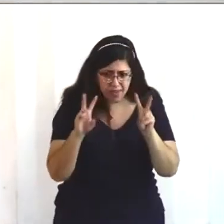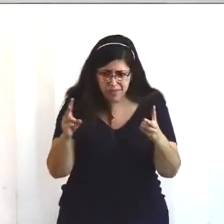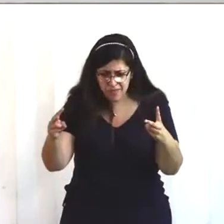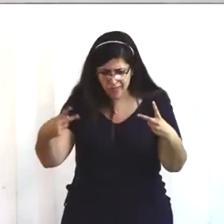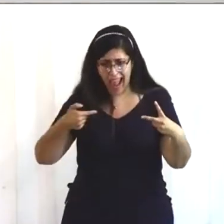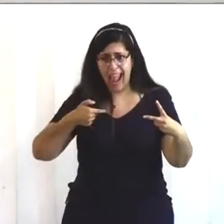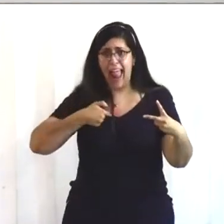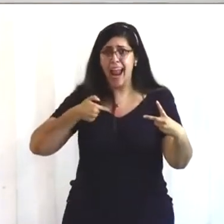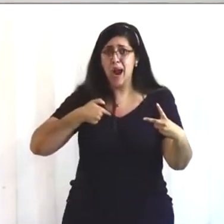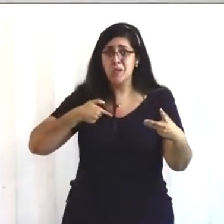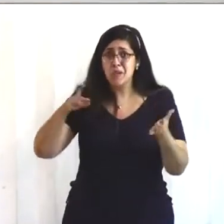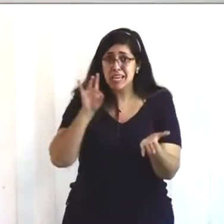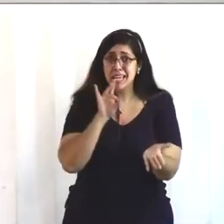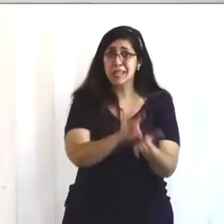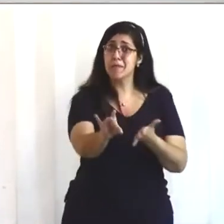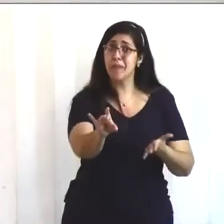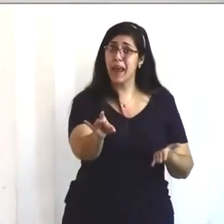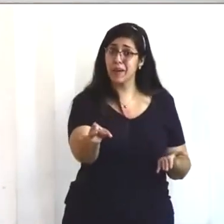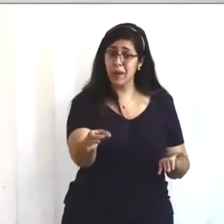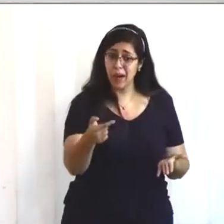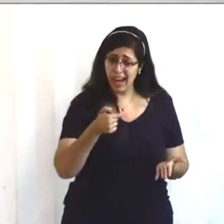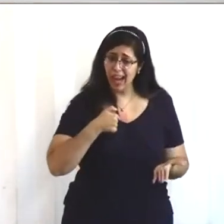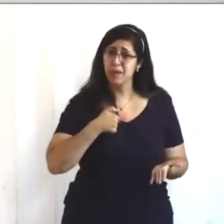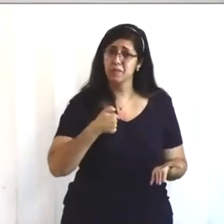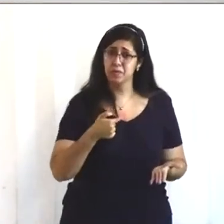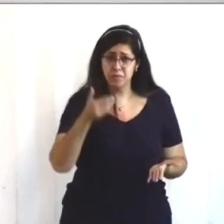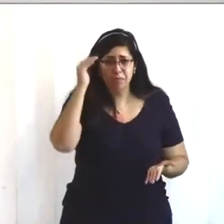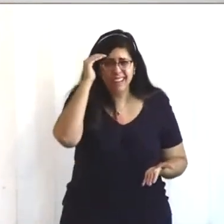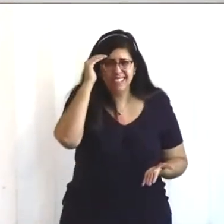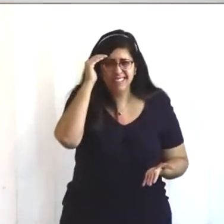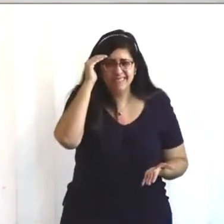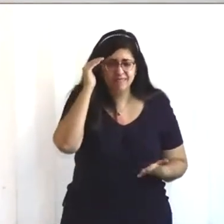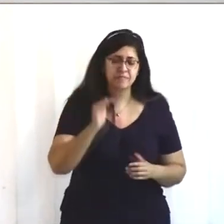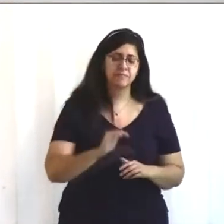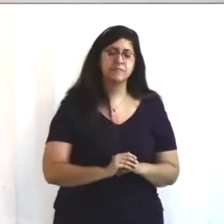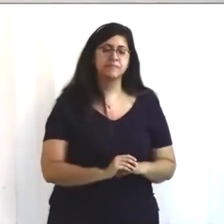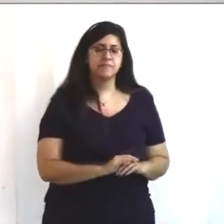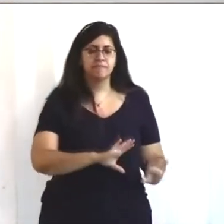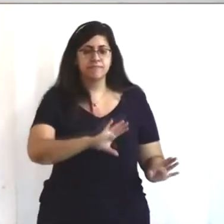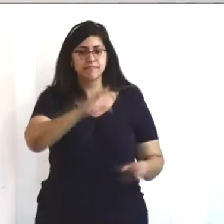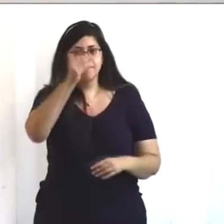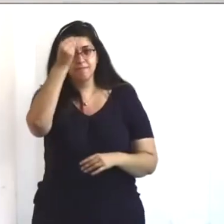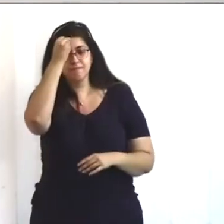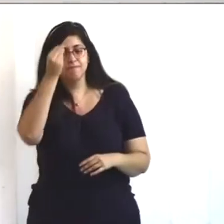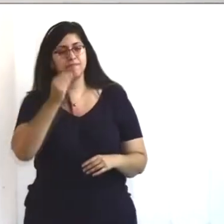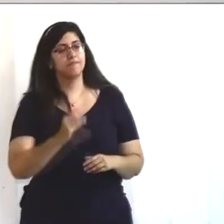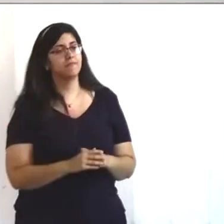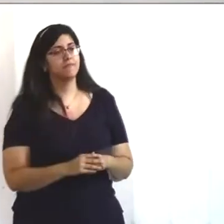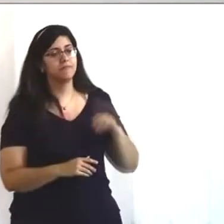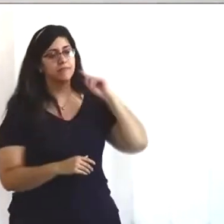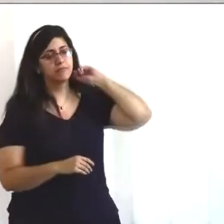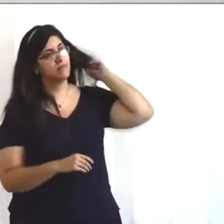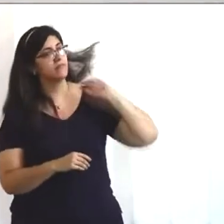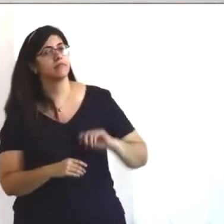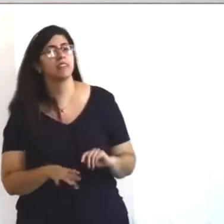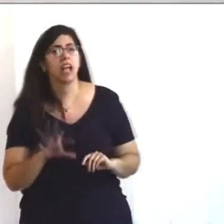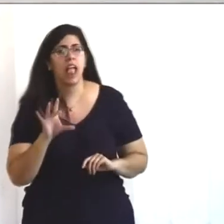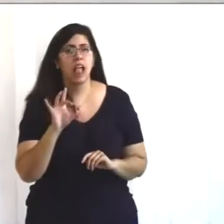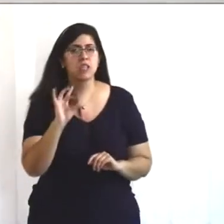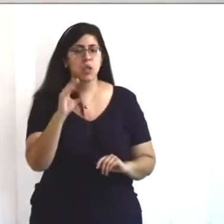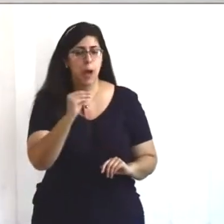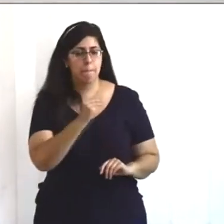da blasfêmia contra o Espírito Santo, necessariamente. Elas serão condenadas ao inferno. Mas, no contexto,